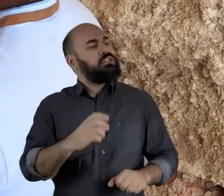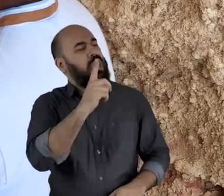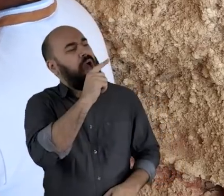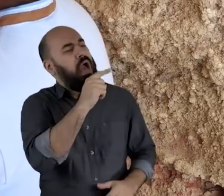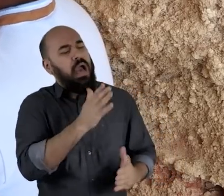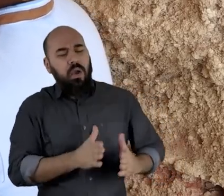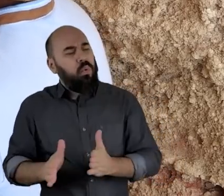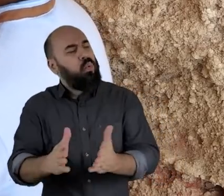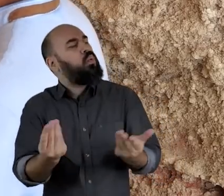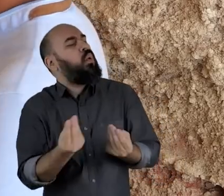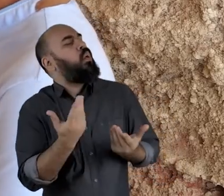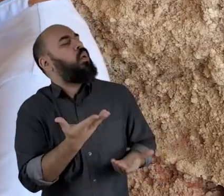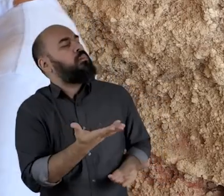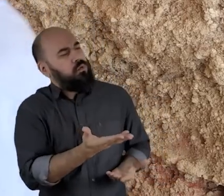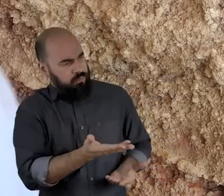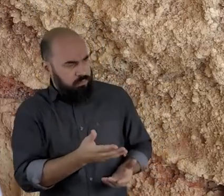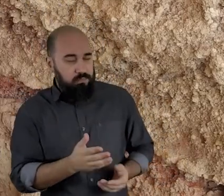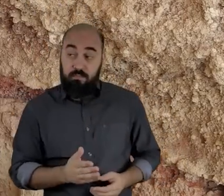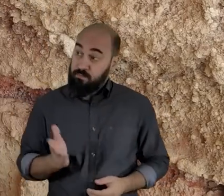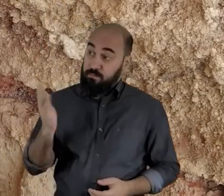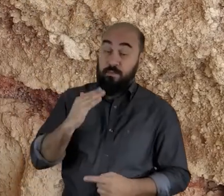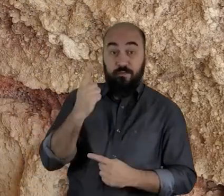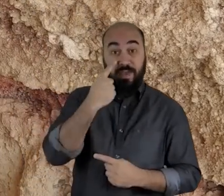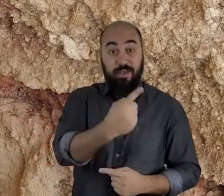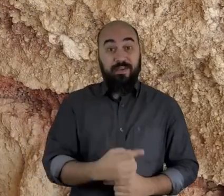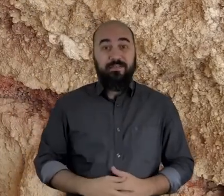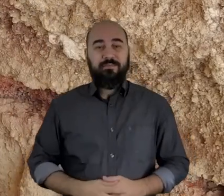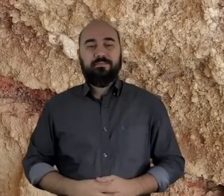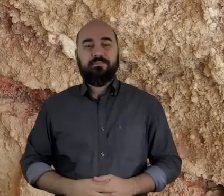lá? Vamos lá ver. Então vamos.